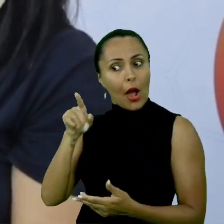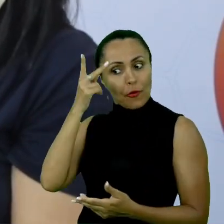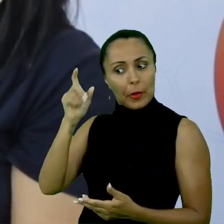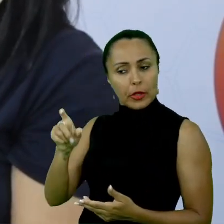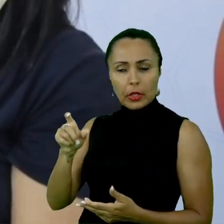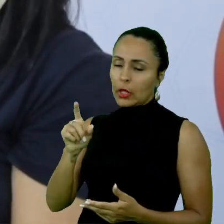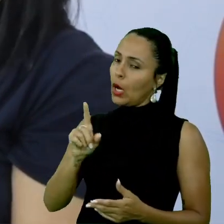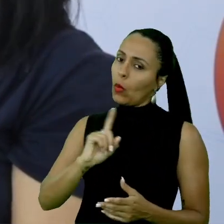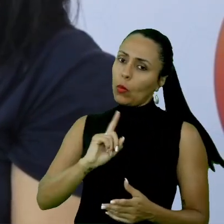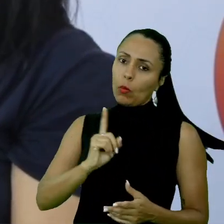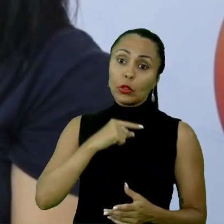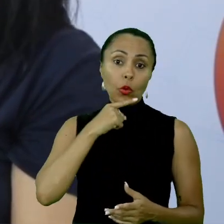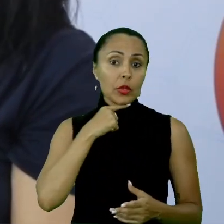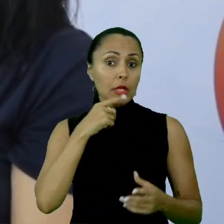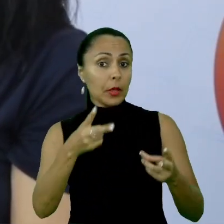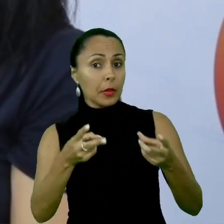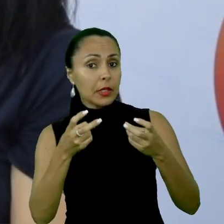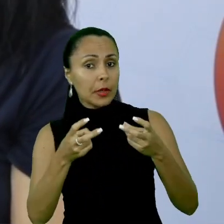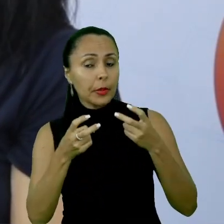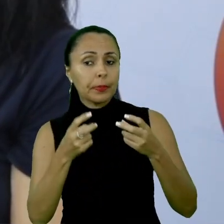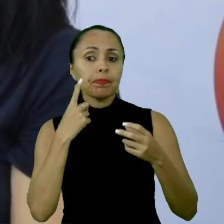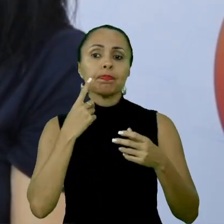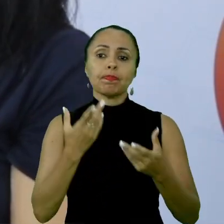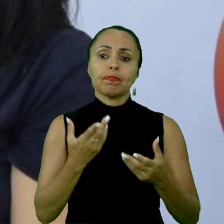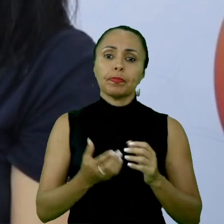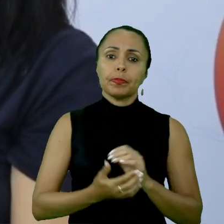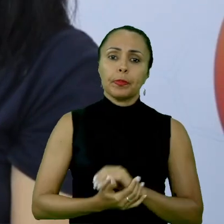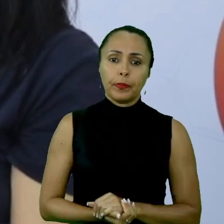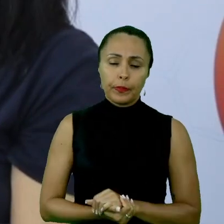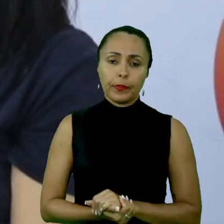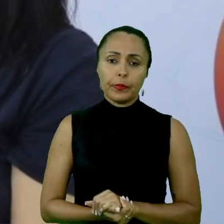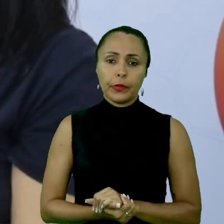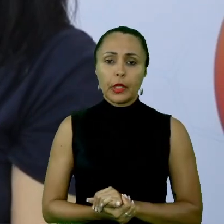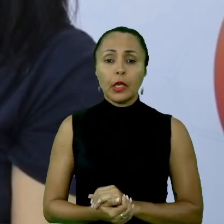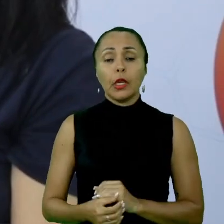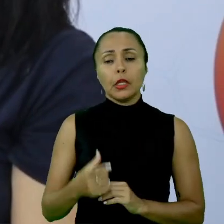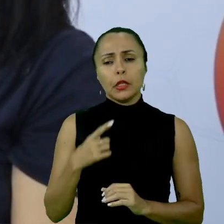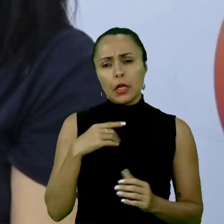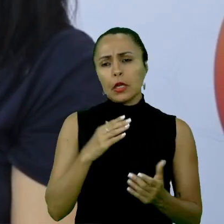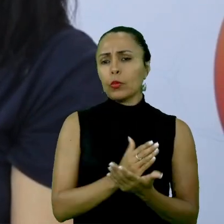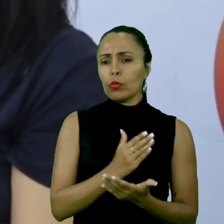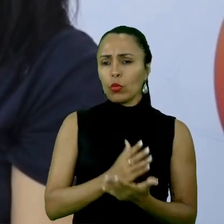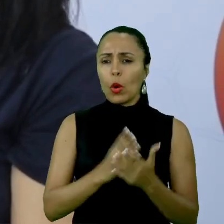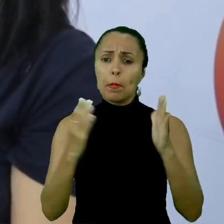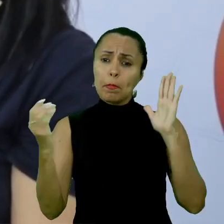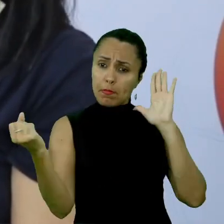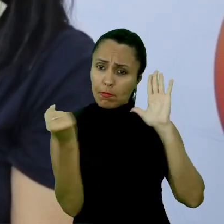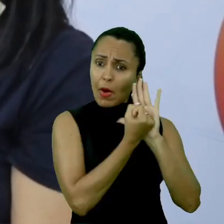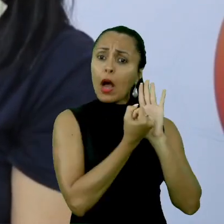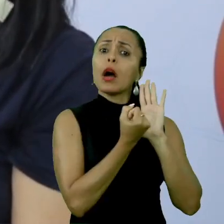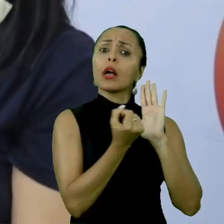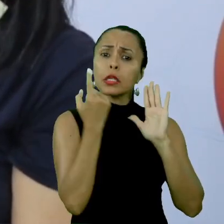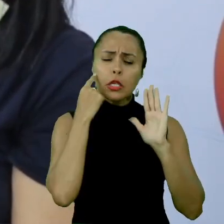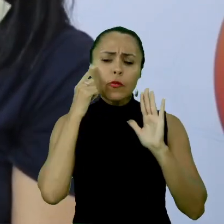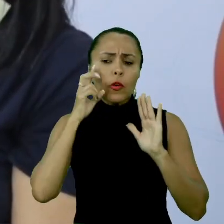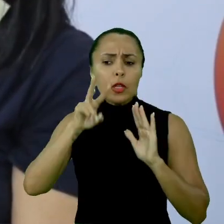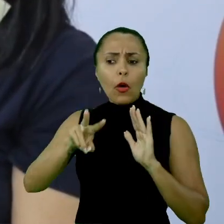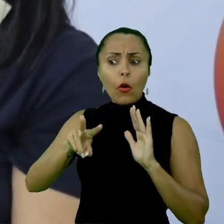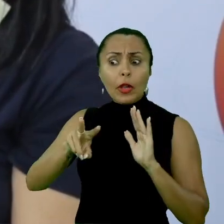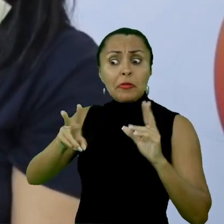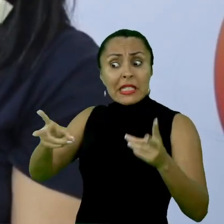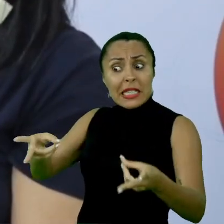perceber isso. A gente já teve, pelo menos assim, né? Tem exemplos de algumas marcas recifenses que você olha e você diz,